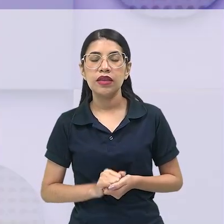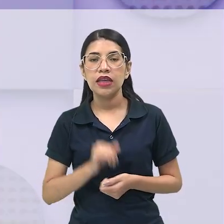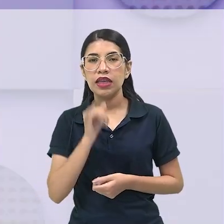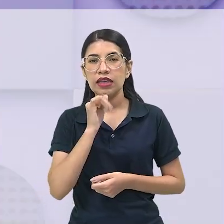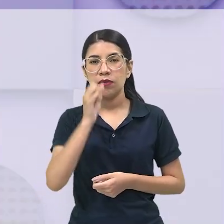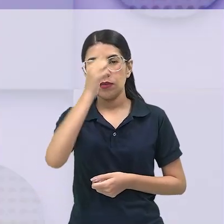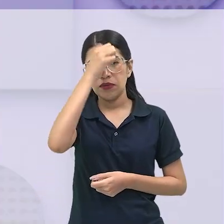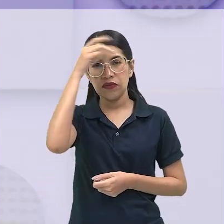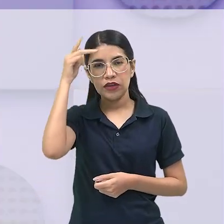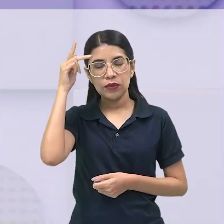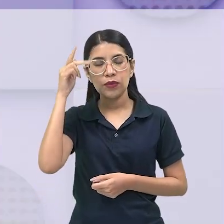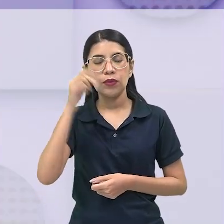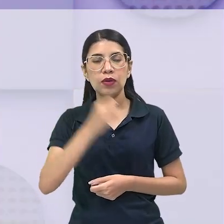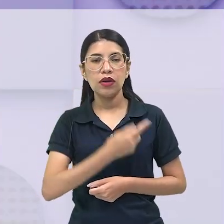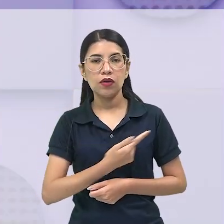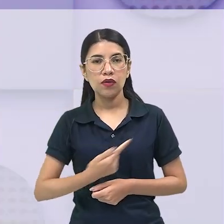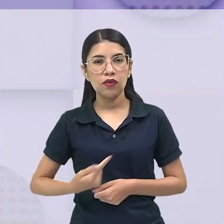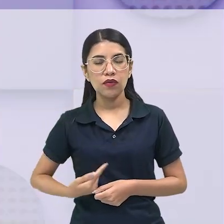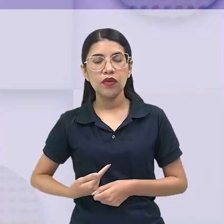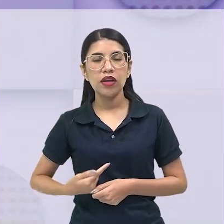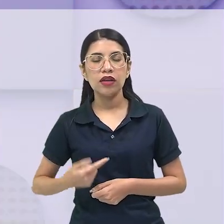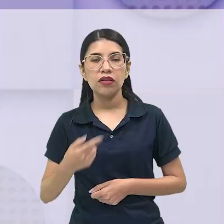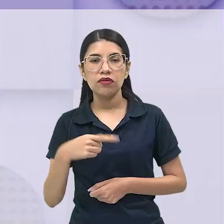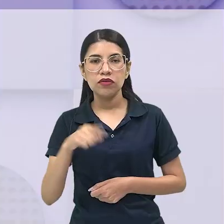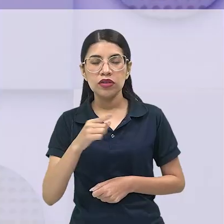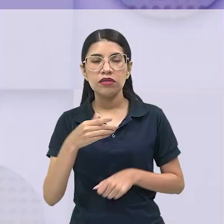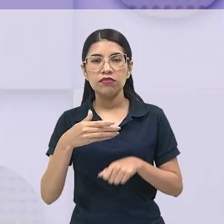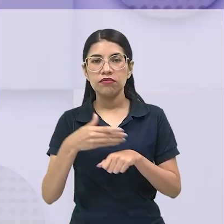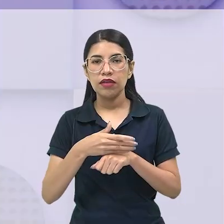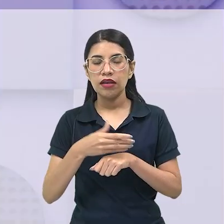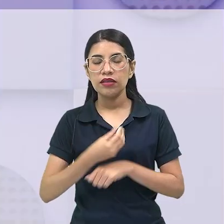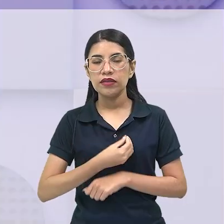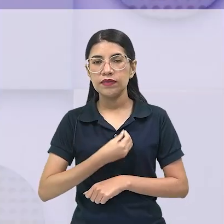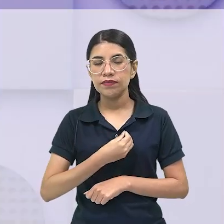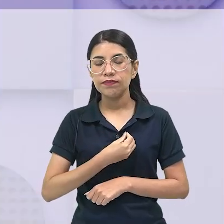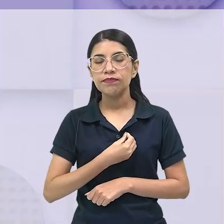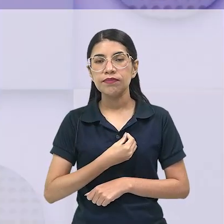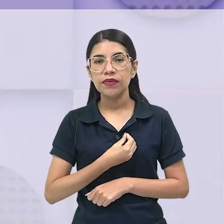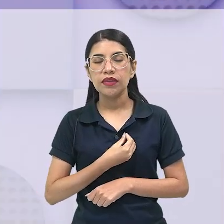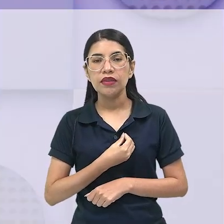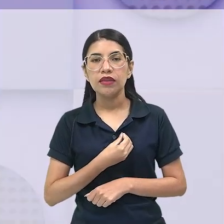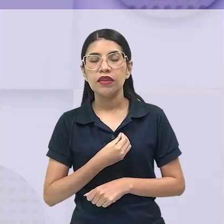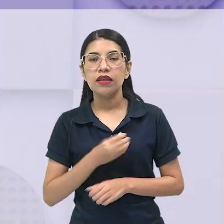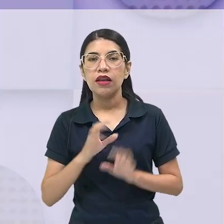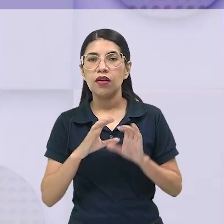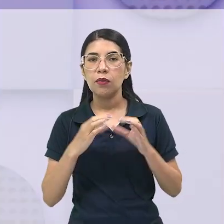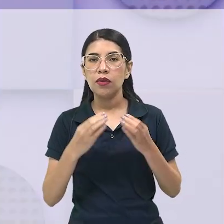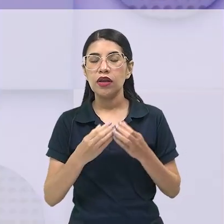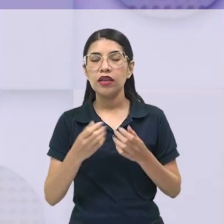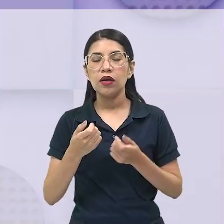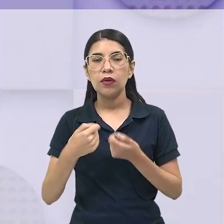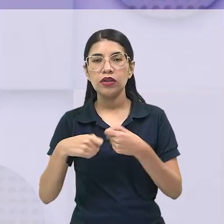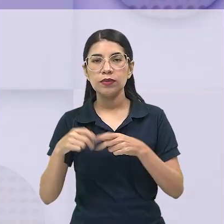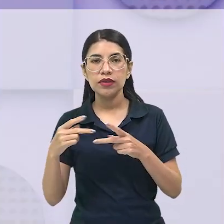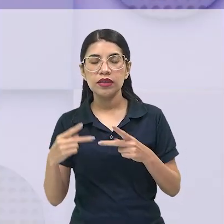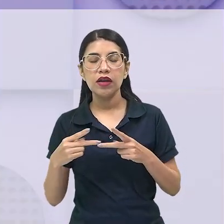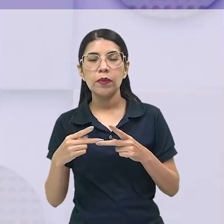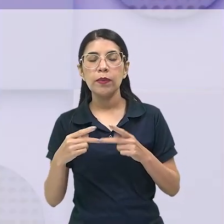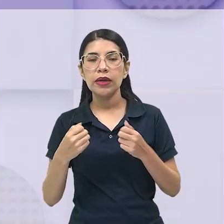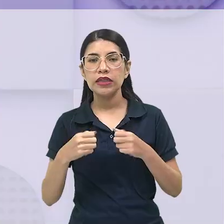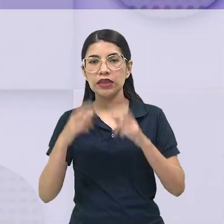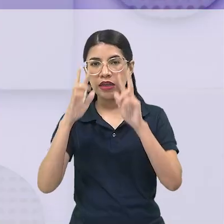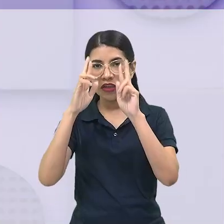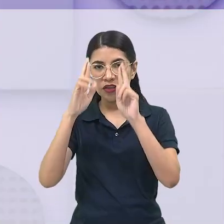prefeitura, o seu estado, né, onde você está aí na sua comunidade, a administração pública respeita